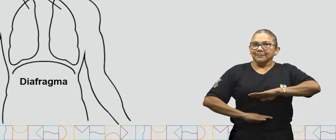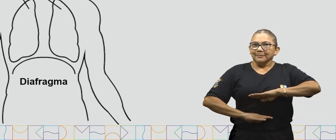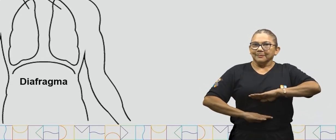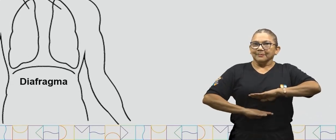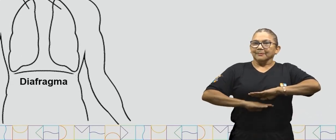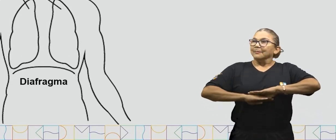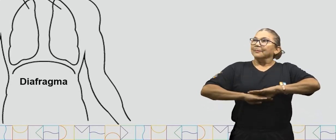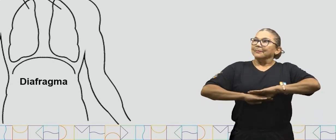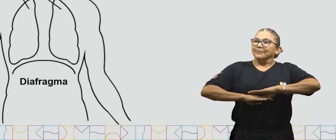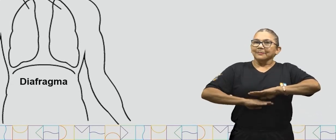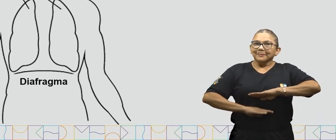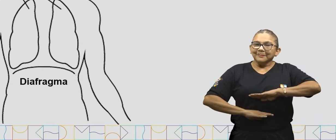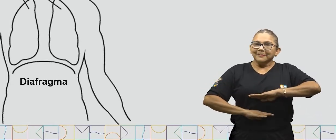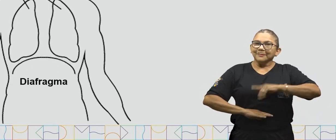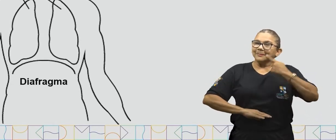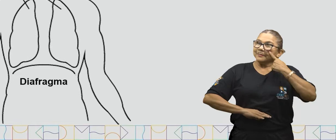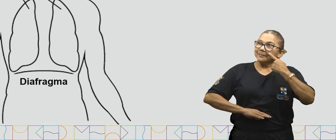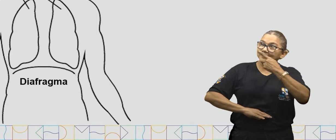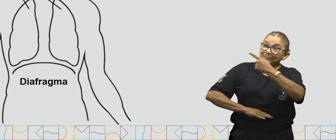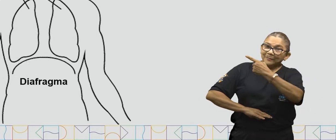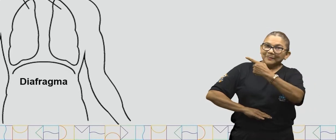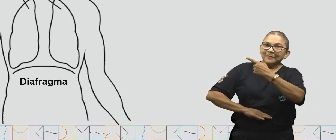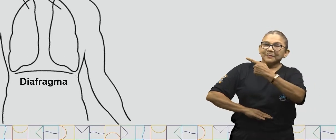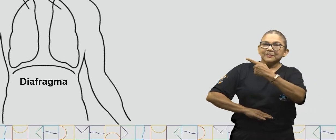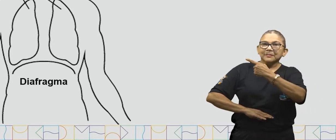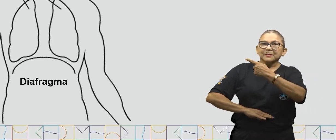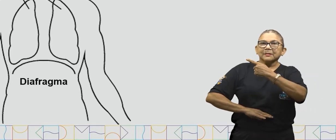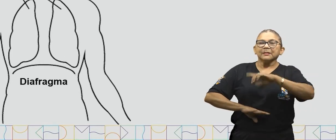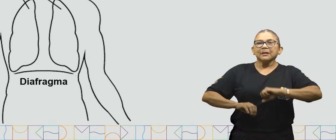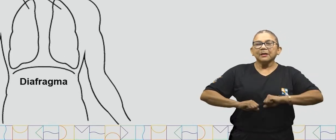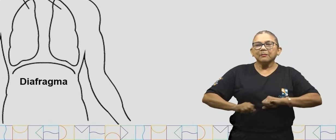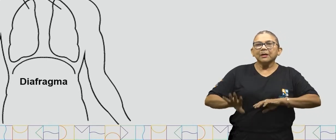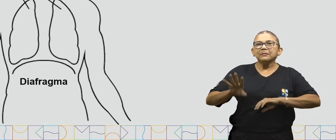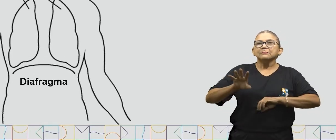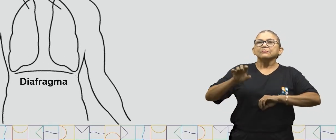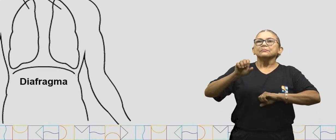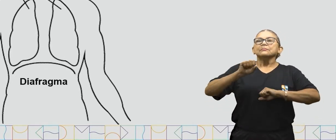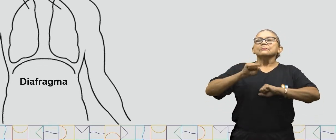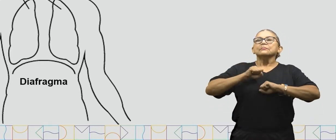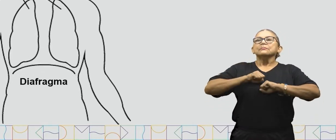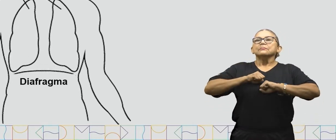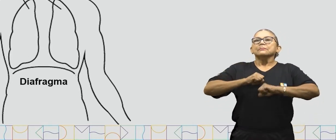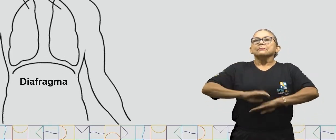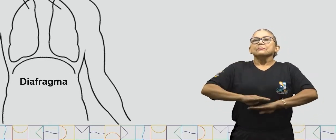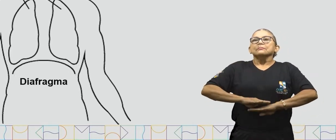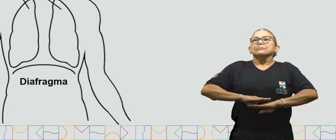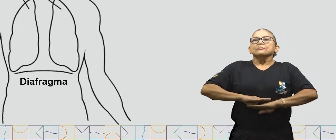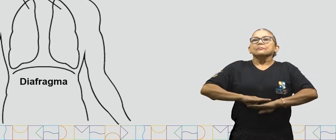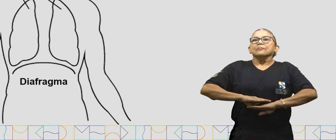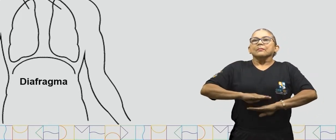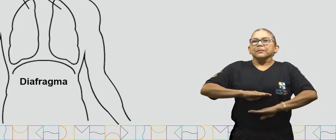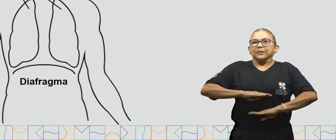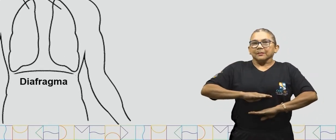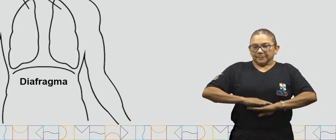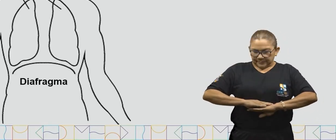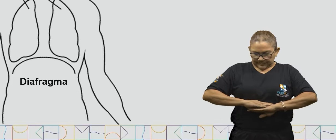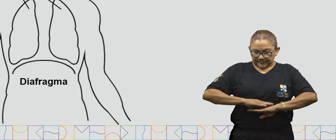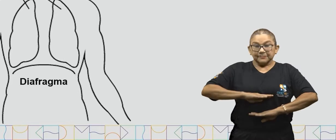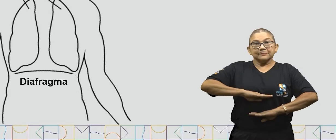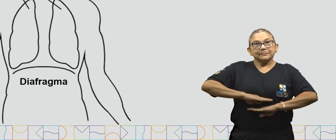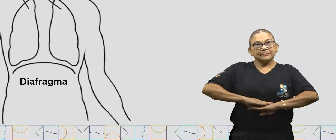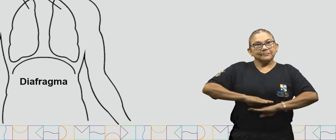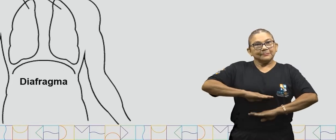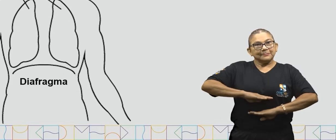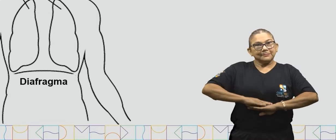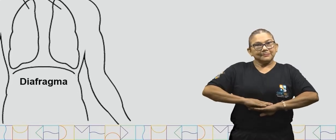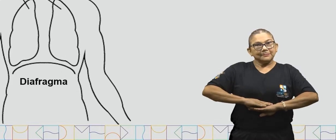aumentar, o que faz o ar entrar. Isso é chamado de inspiração. Na expiração,